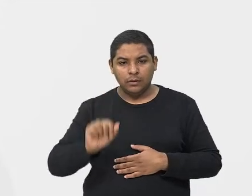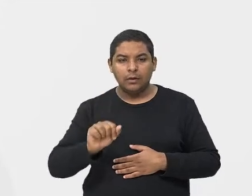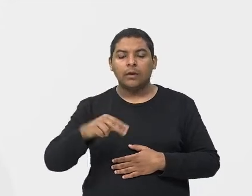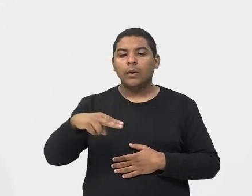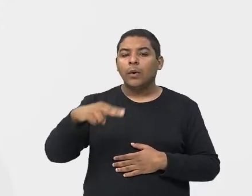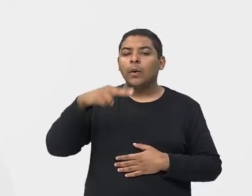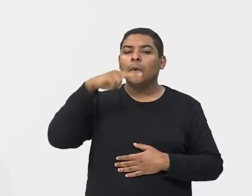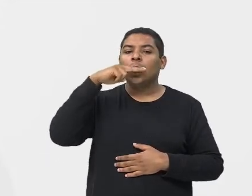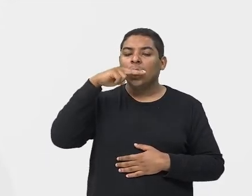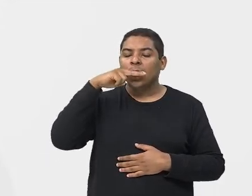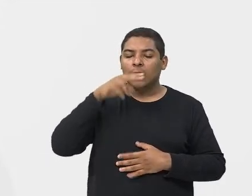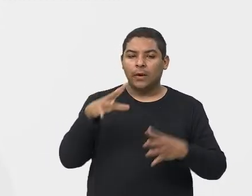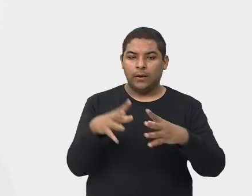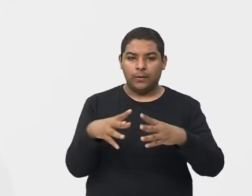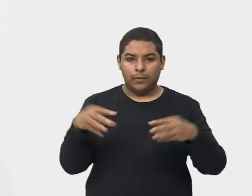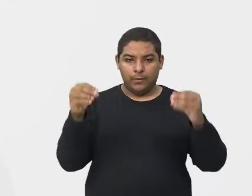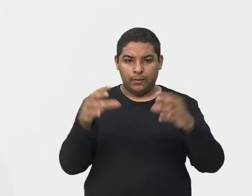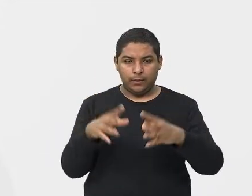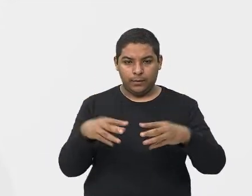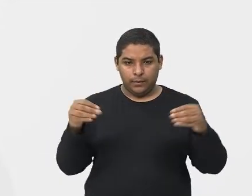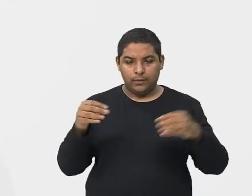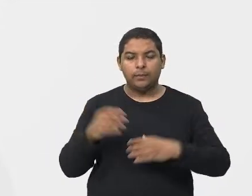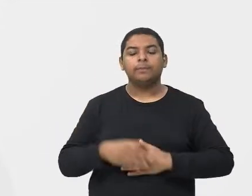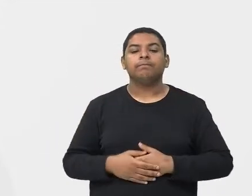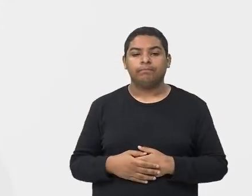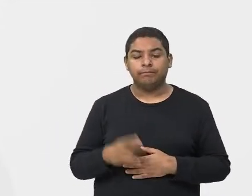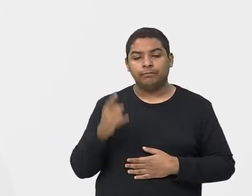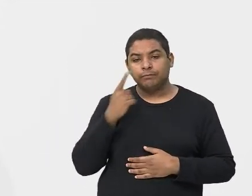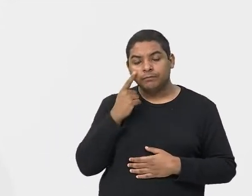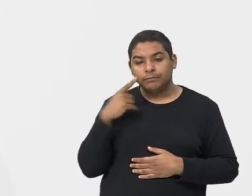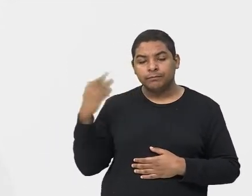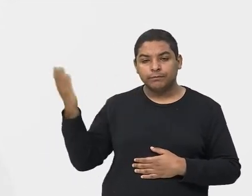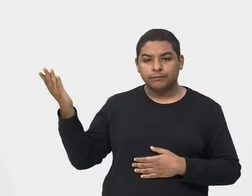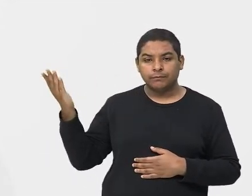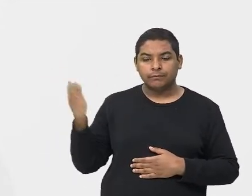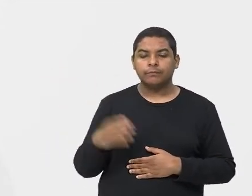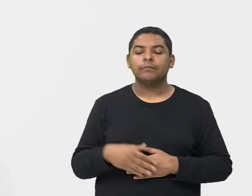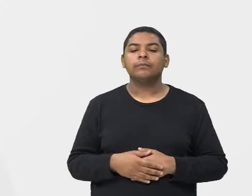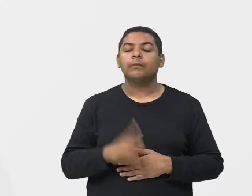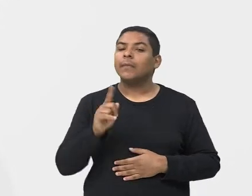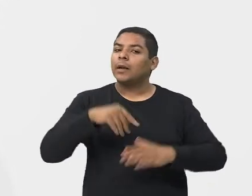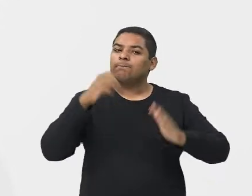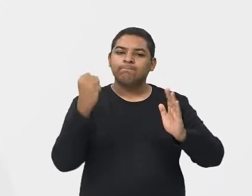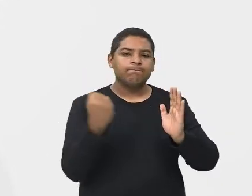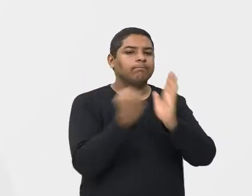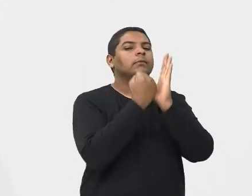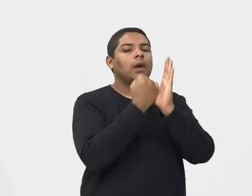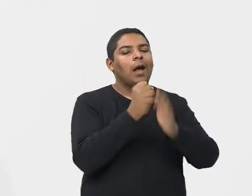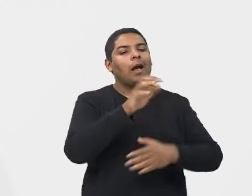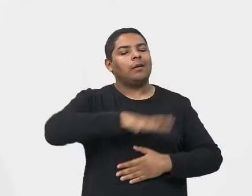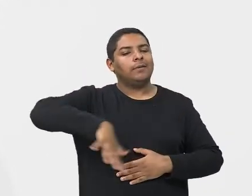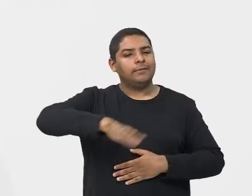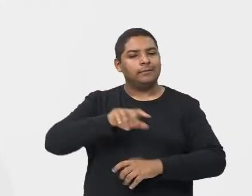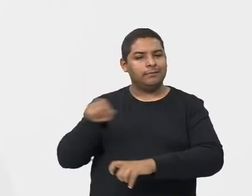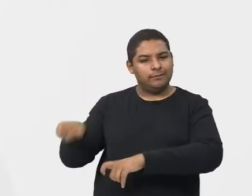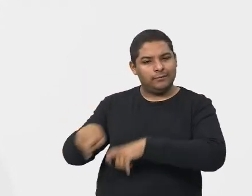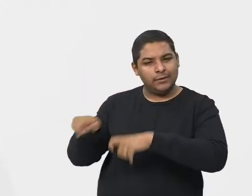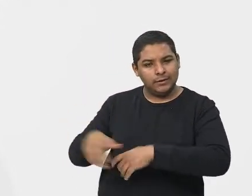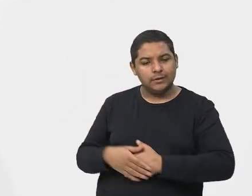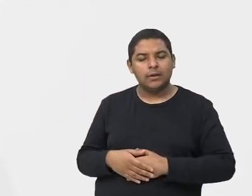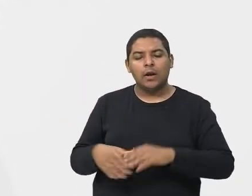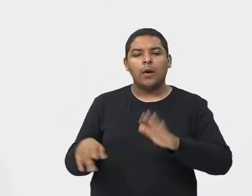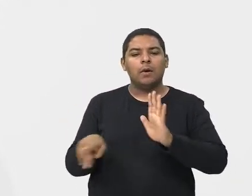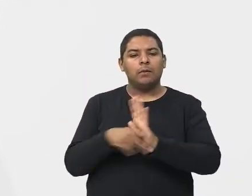de cana-de-açúcar e também de algodão, que acaba marcando muito, né, essa produção na Austrália, que